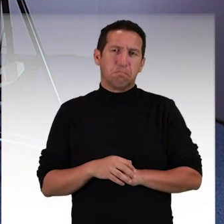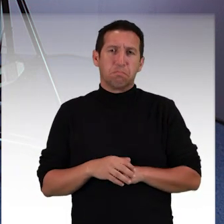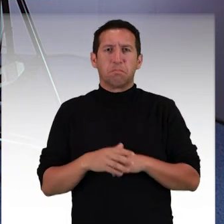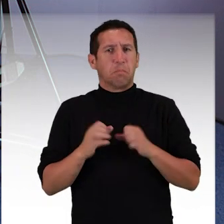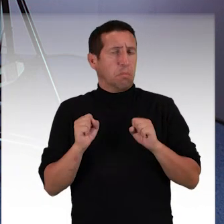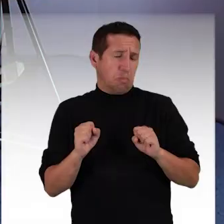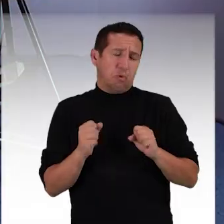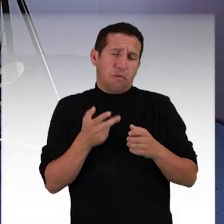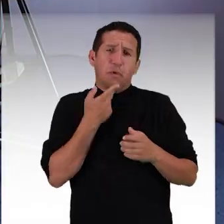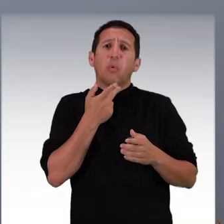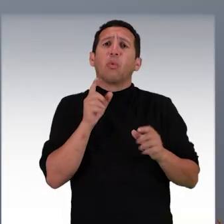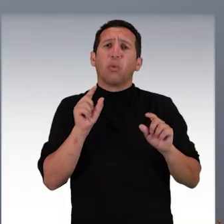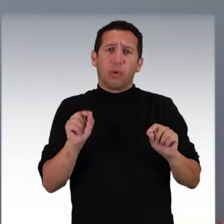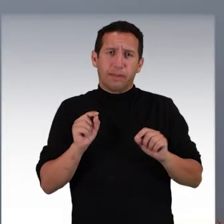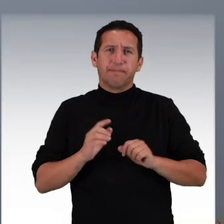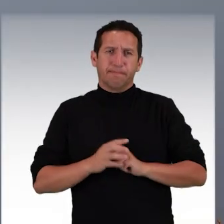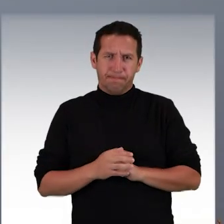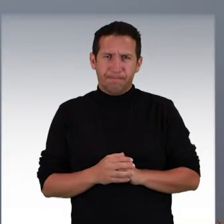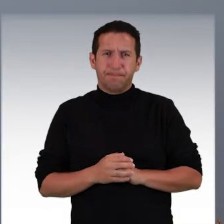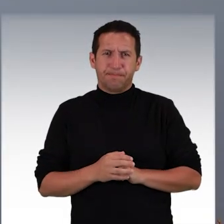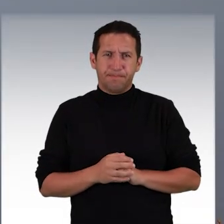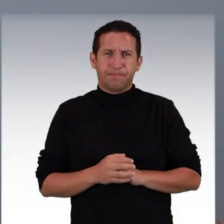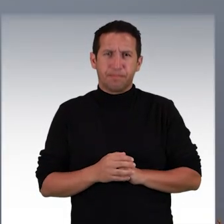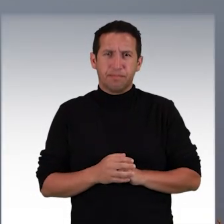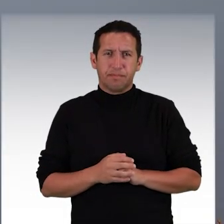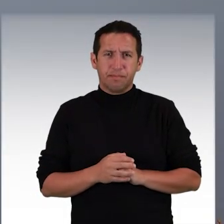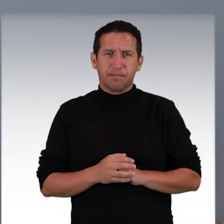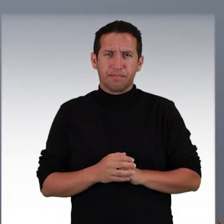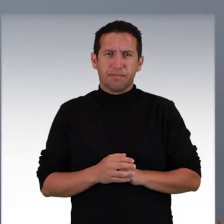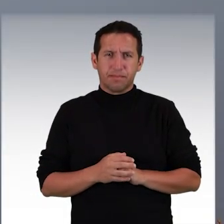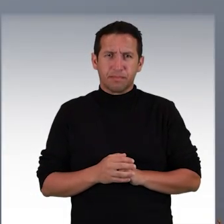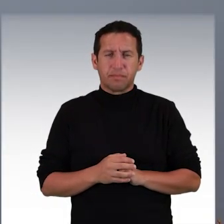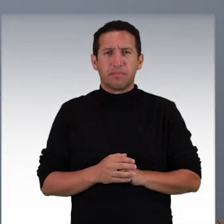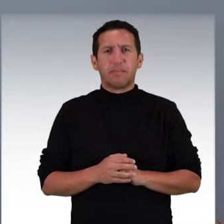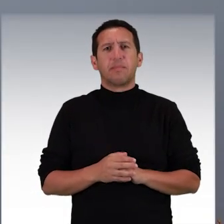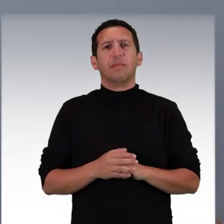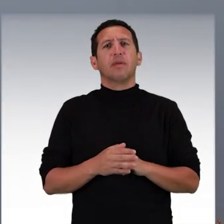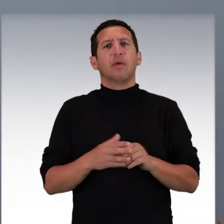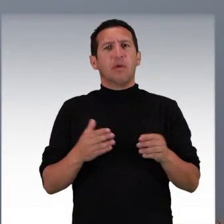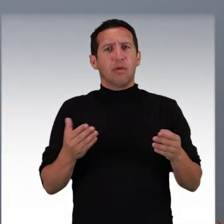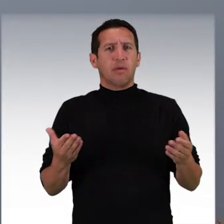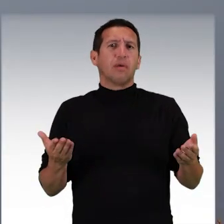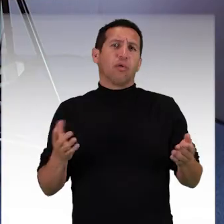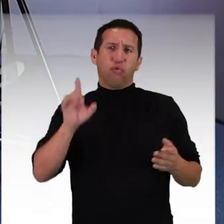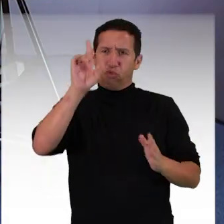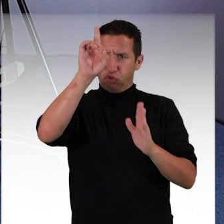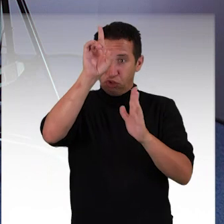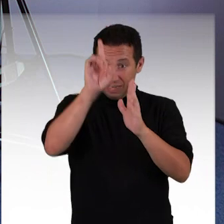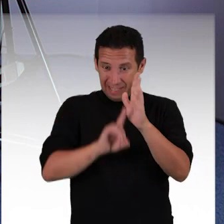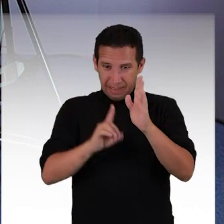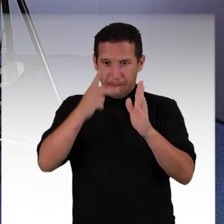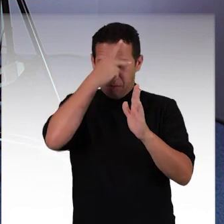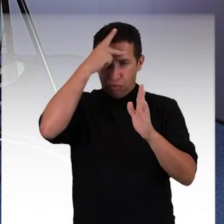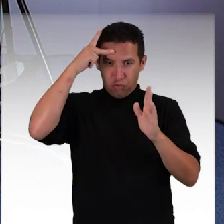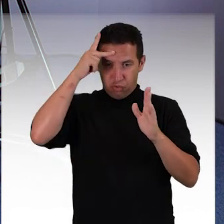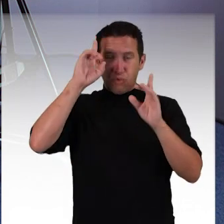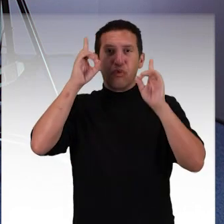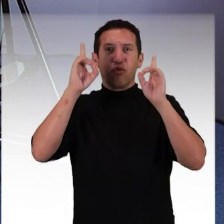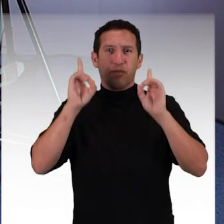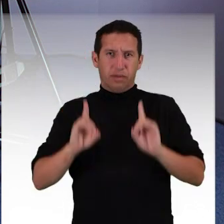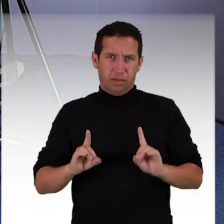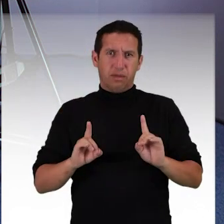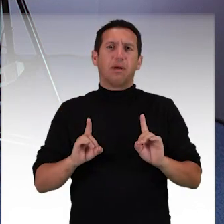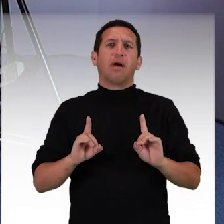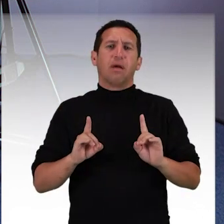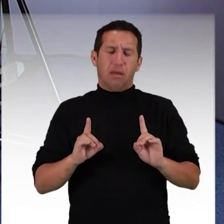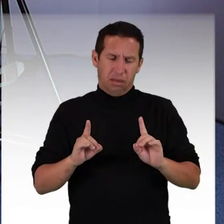teve muita evolução eh em termos de eh concretização e consagração dos direitos